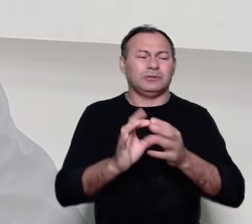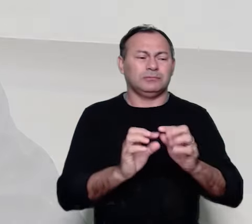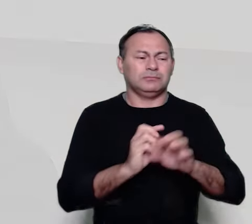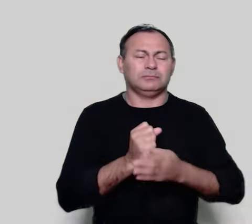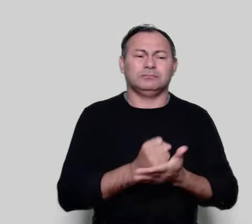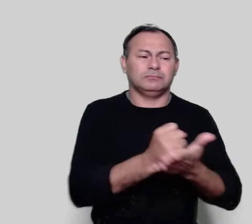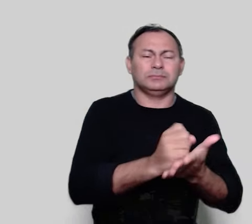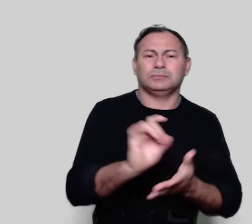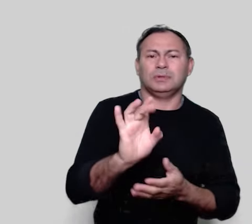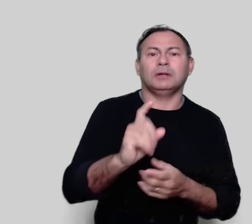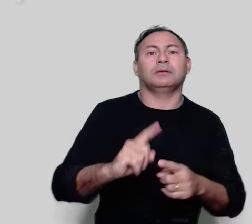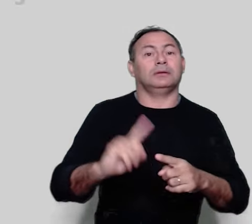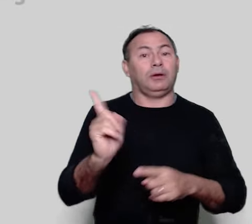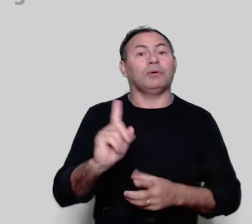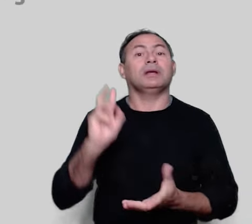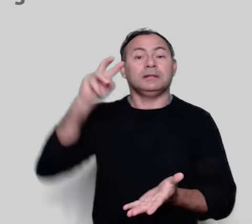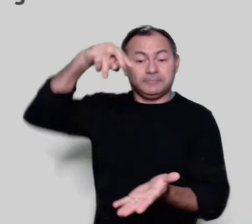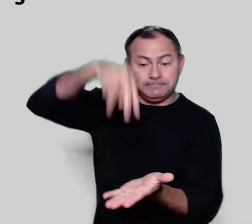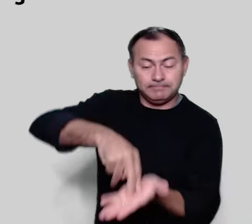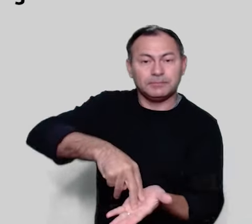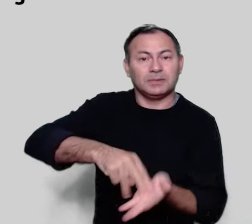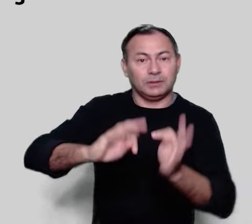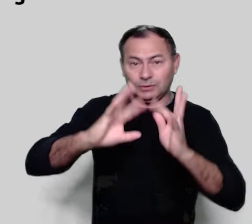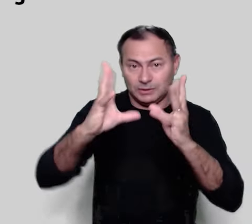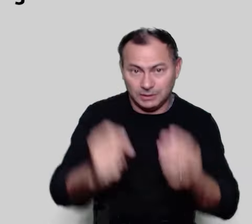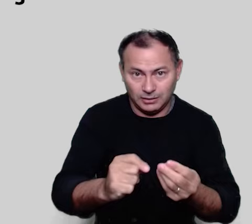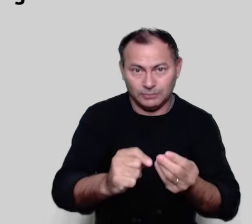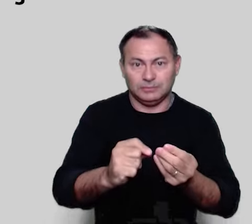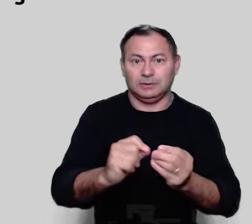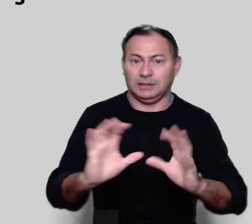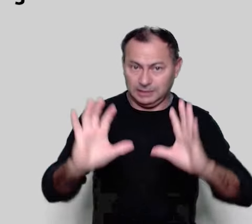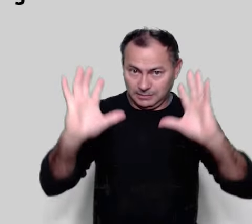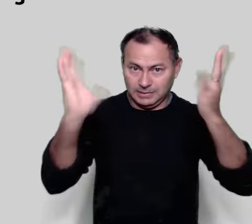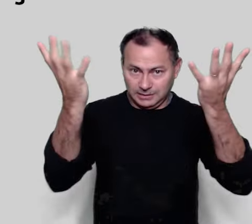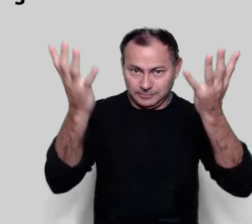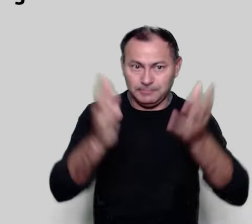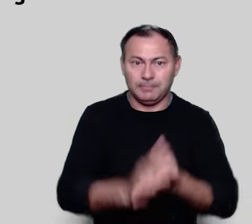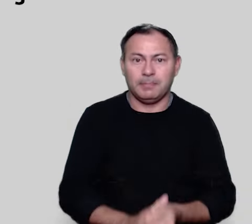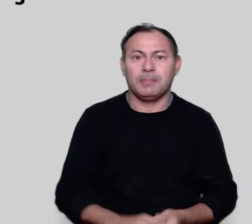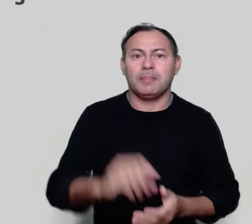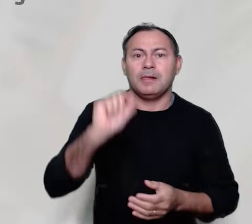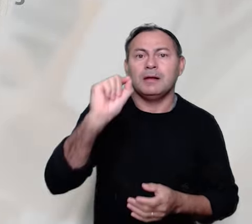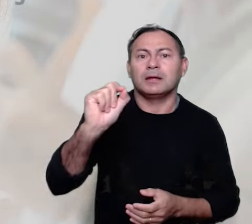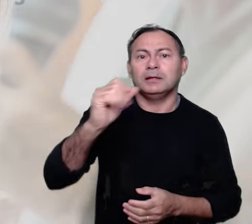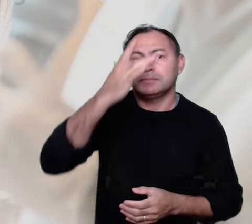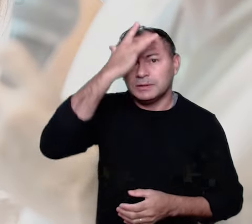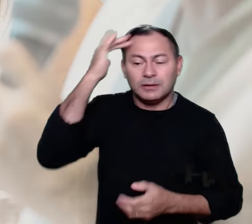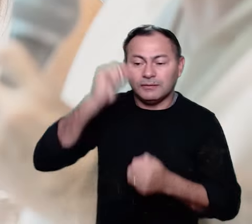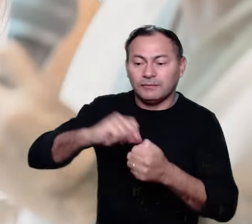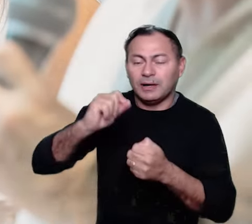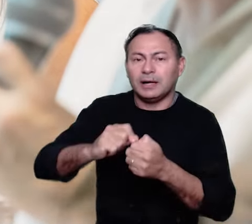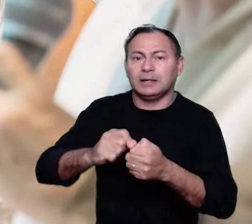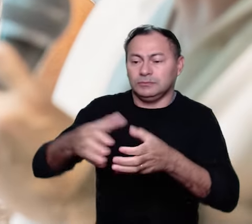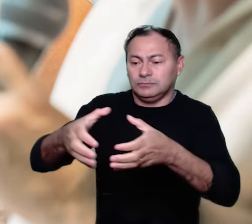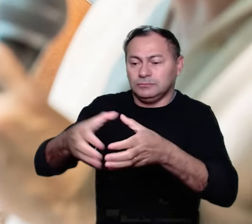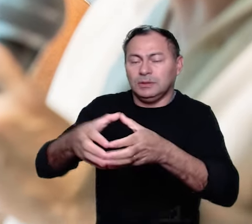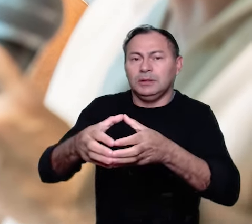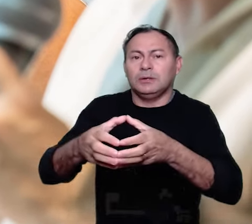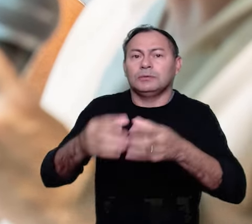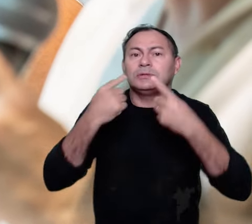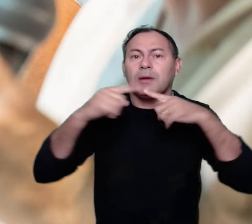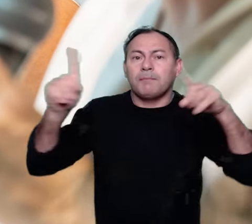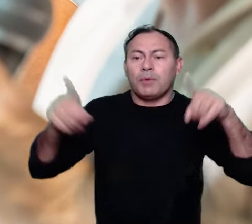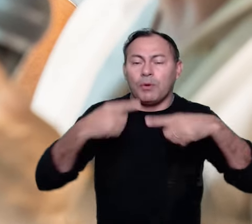mas ela é parte integrante. Aqueles que fazem parte de um ministério de